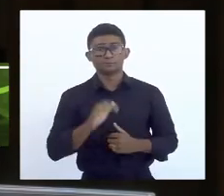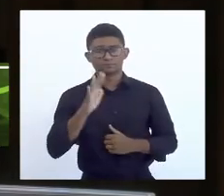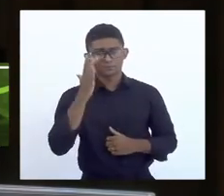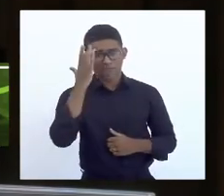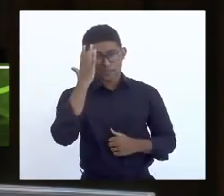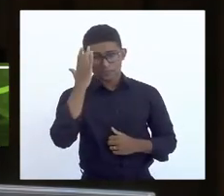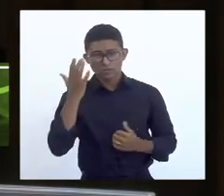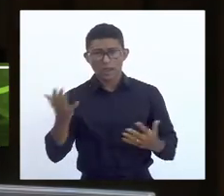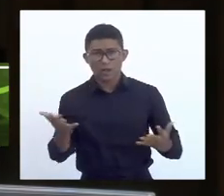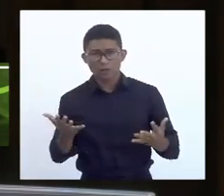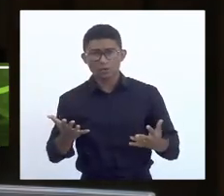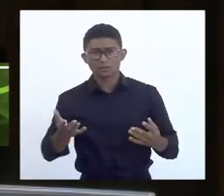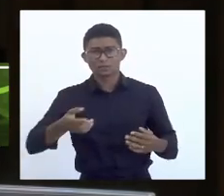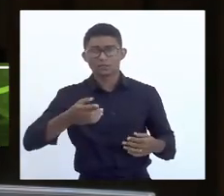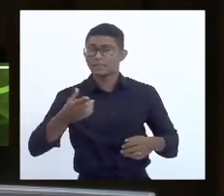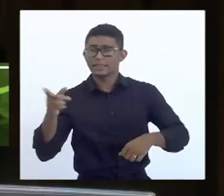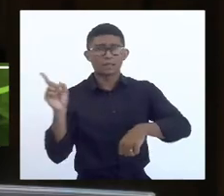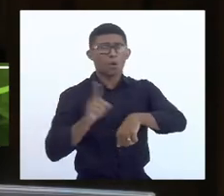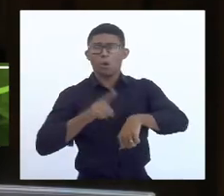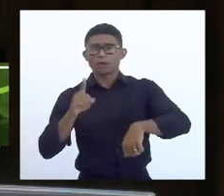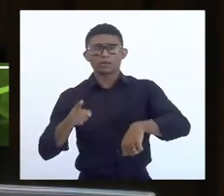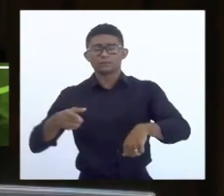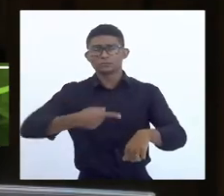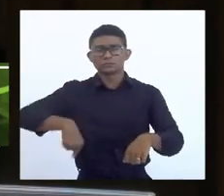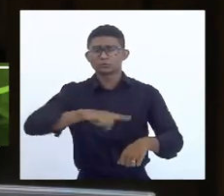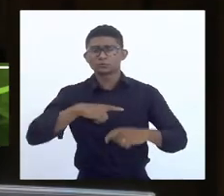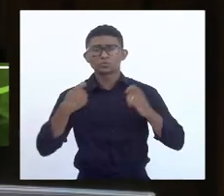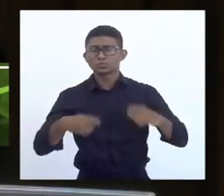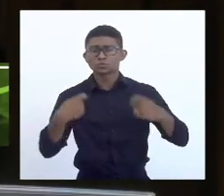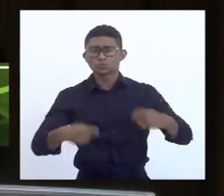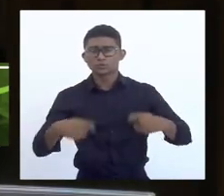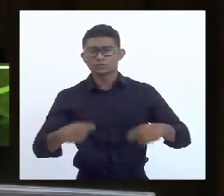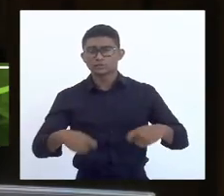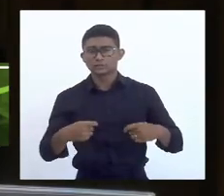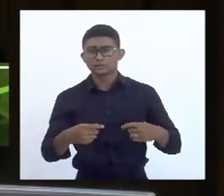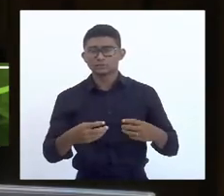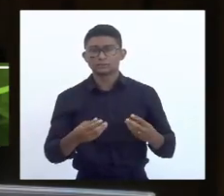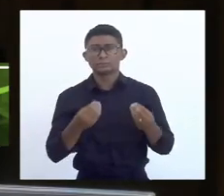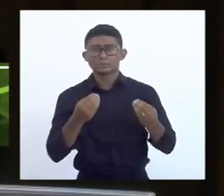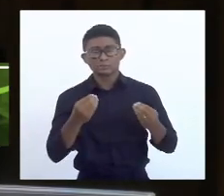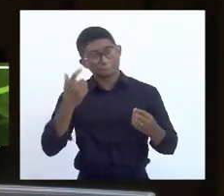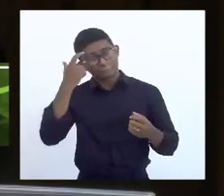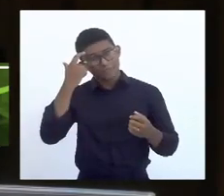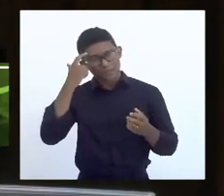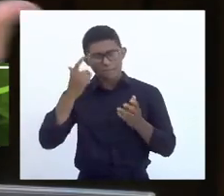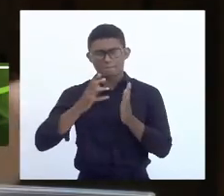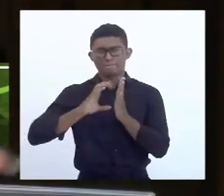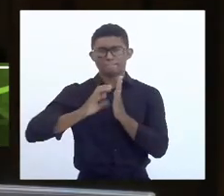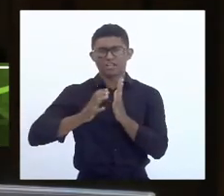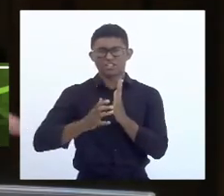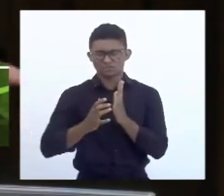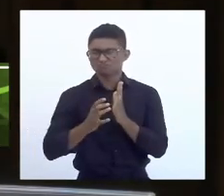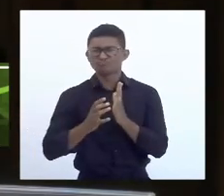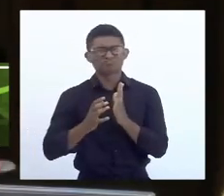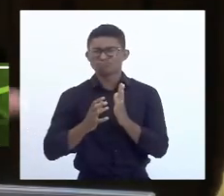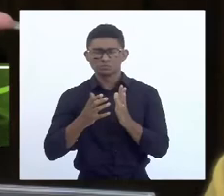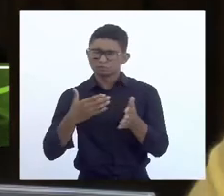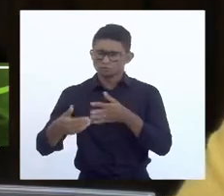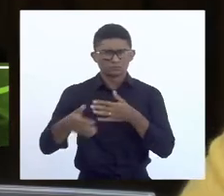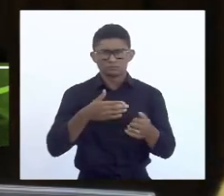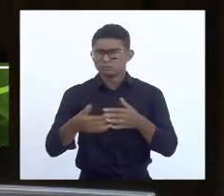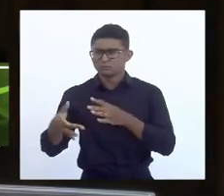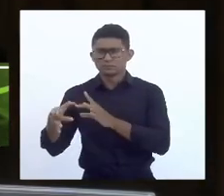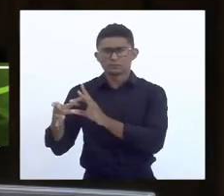na hora da gente puxar uma articulação suprapartidária, que é o que mais ou menos essas mesas que a